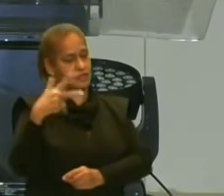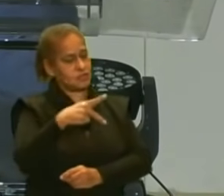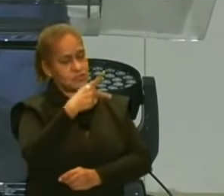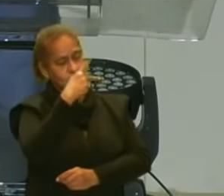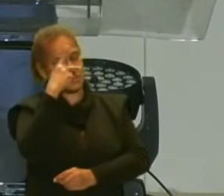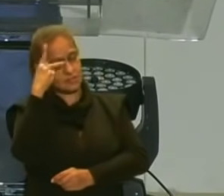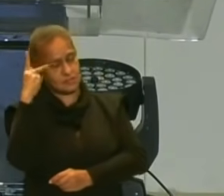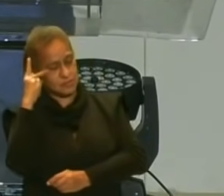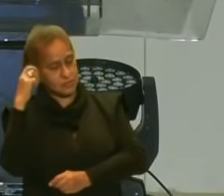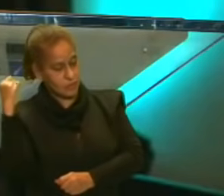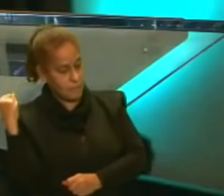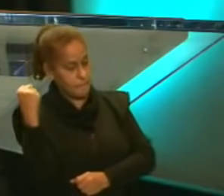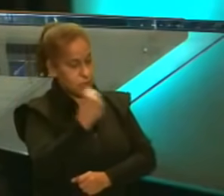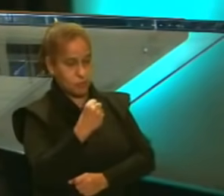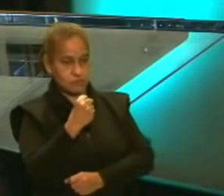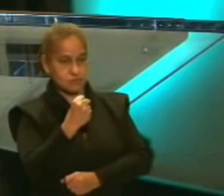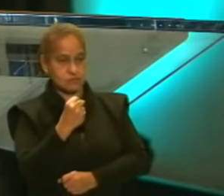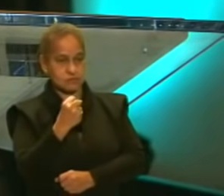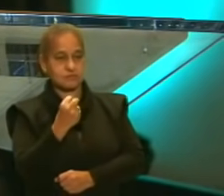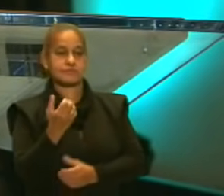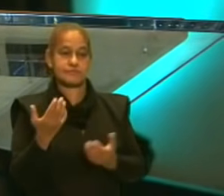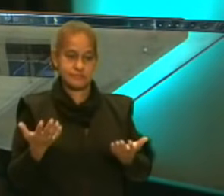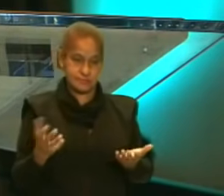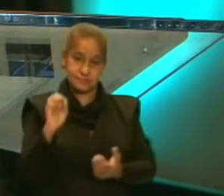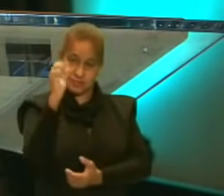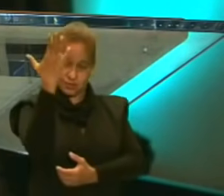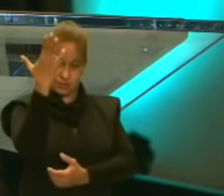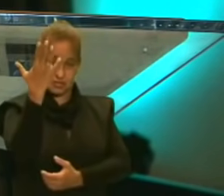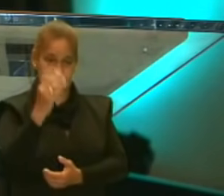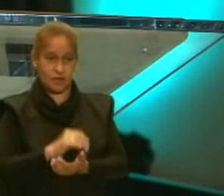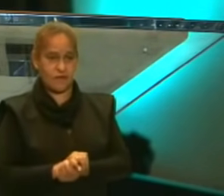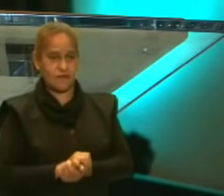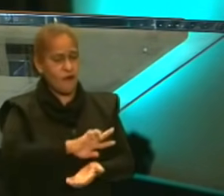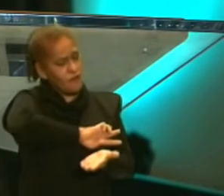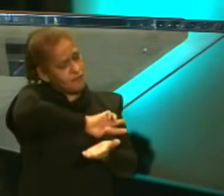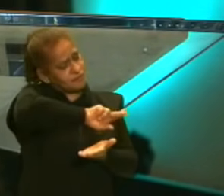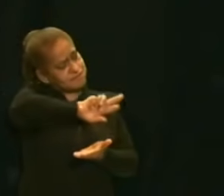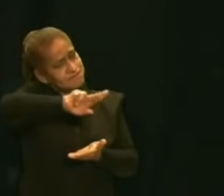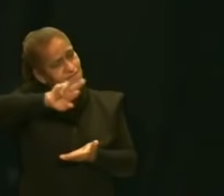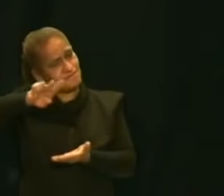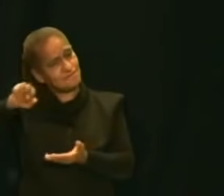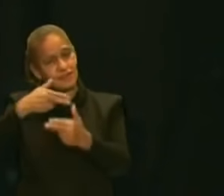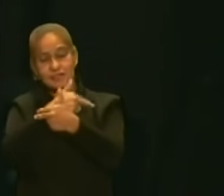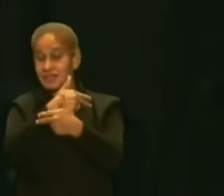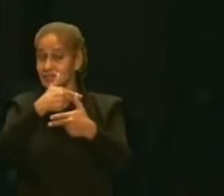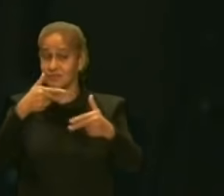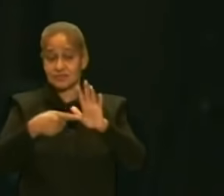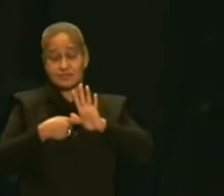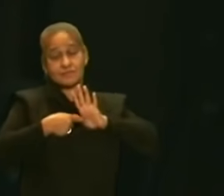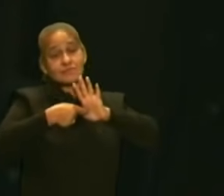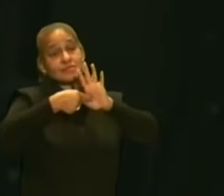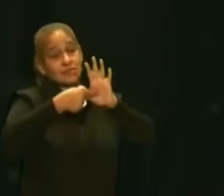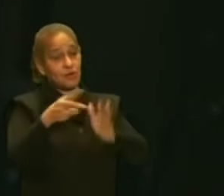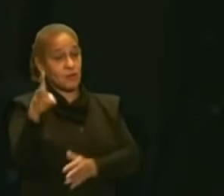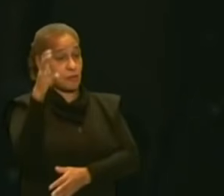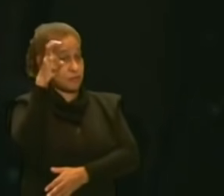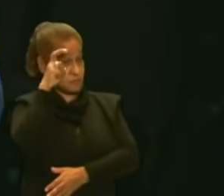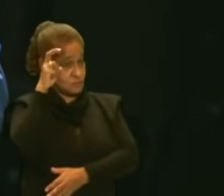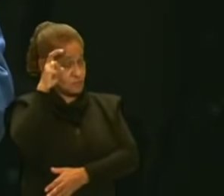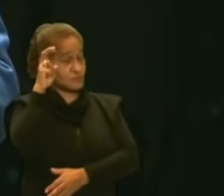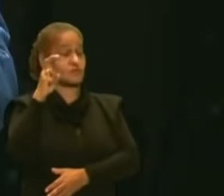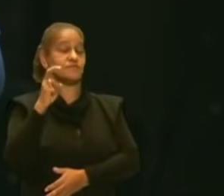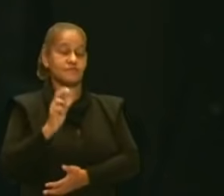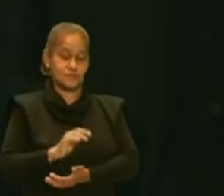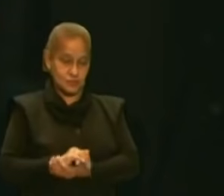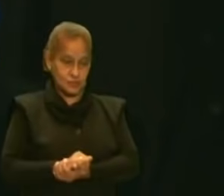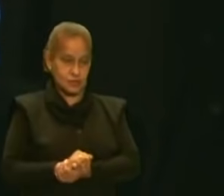foram assassinados na terra. Aqui a gente vai ver vários elementos que representam a cultura, não